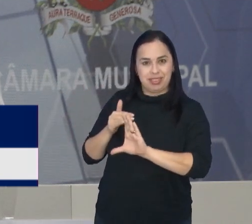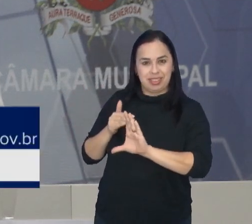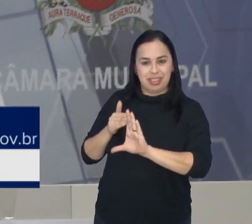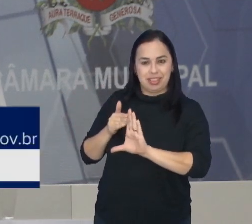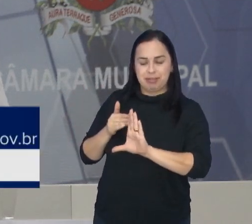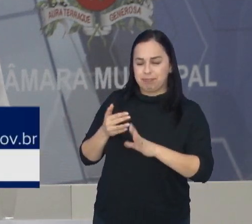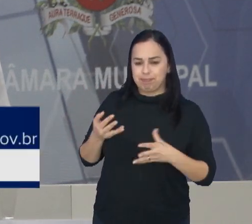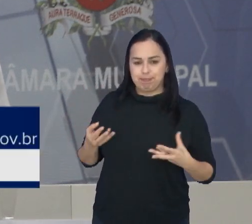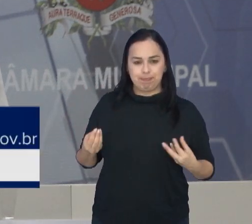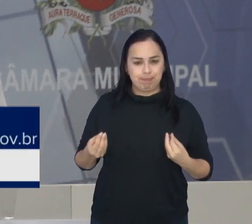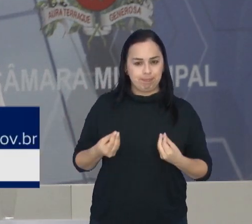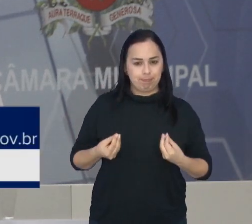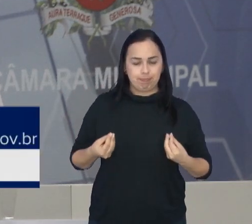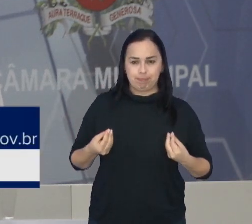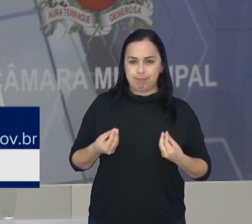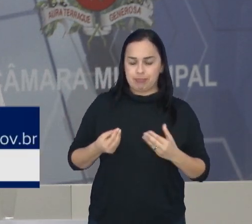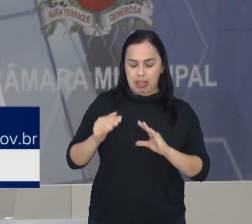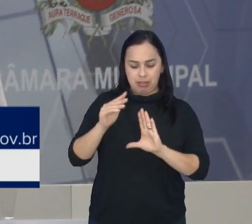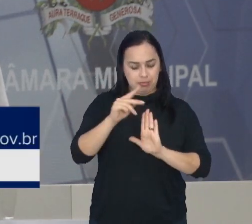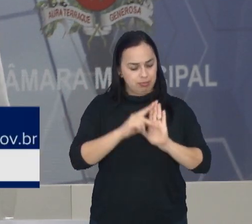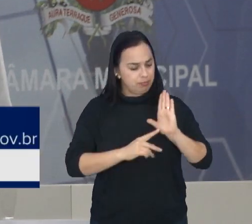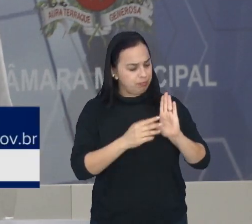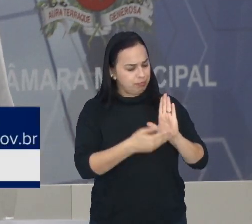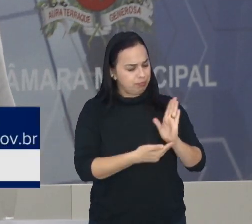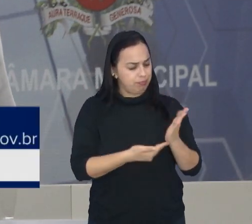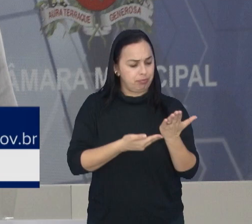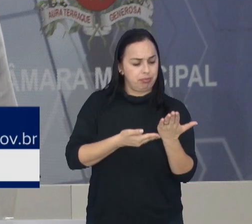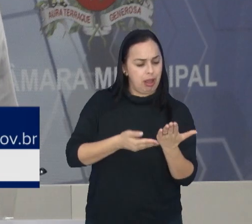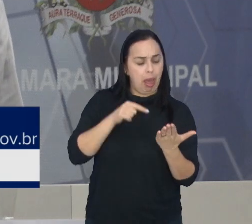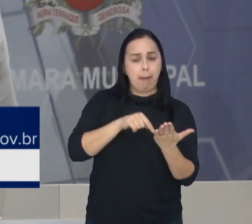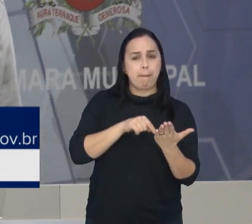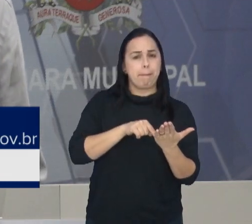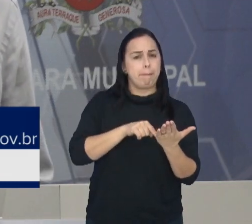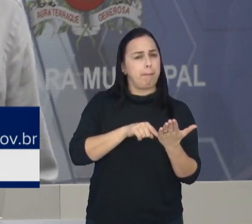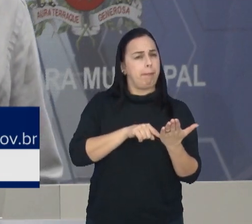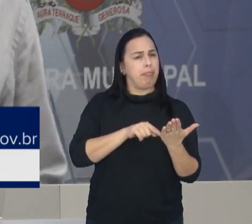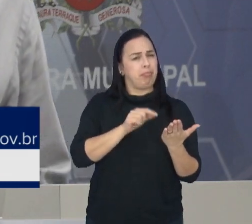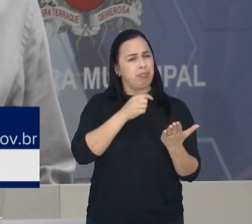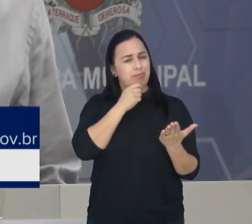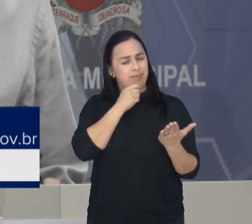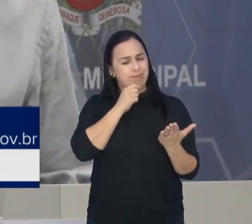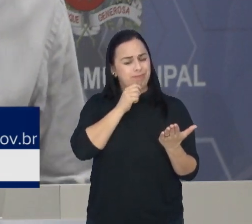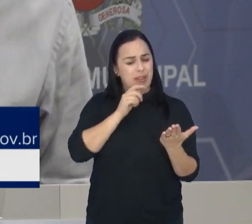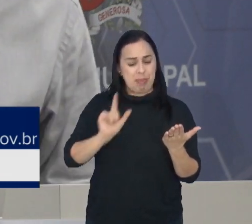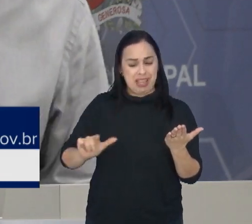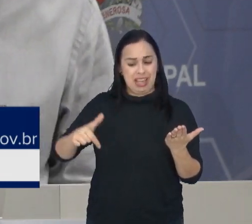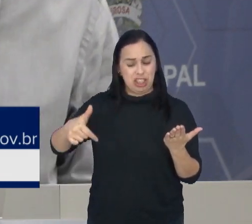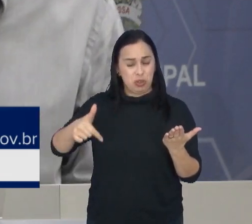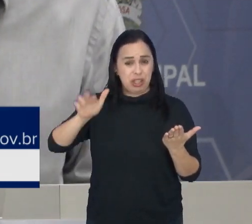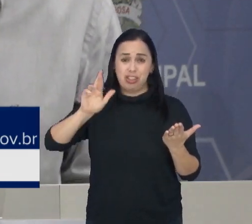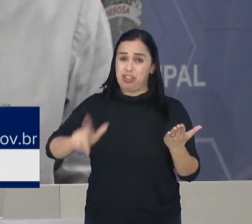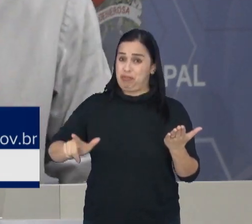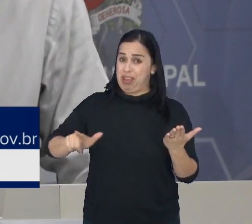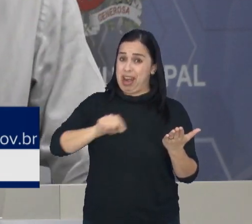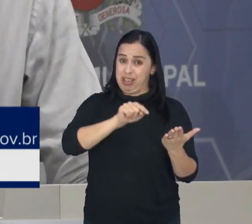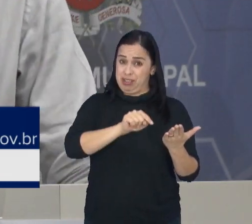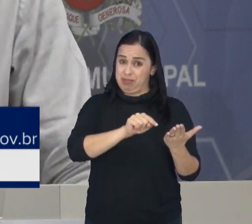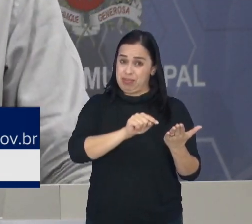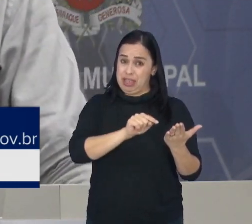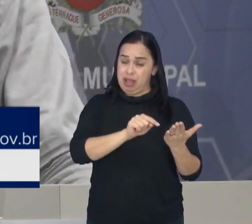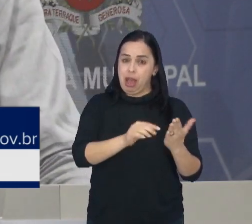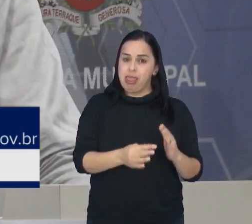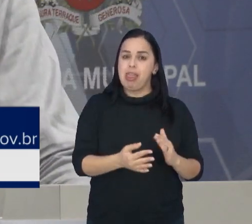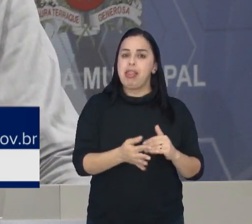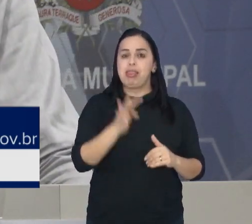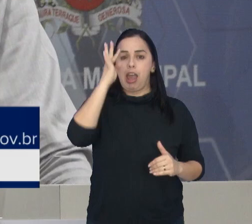em que esse projeto, ele mostra uma coisa e faz outra. De novo, é um projeto